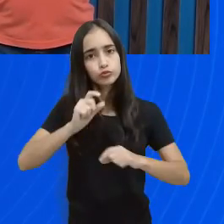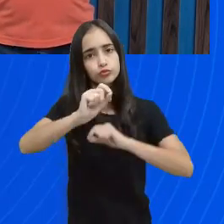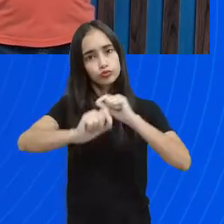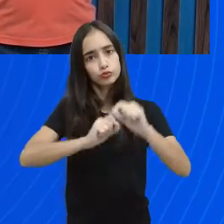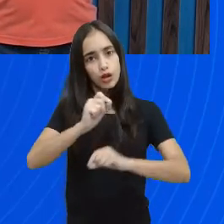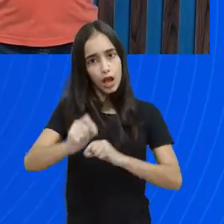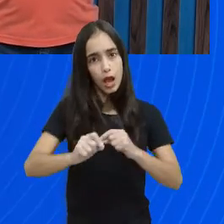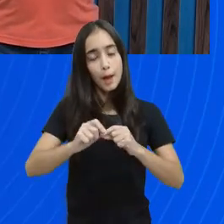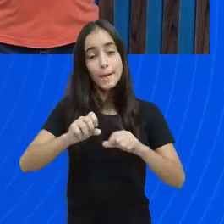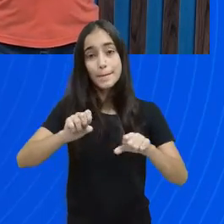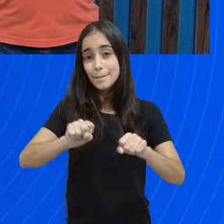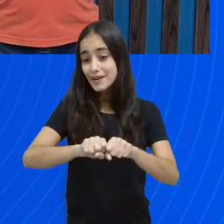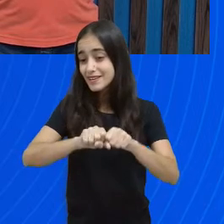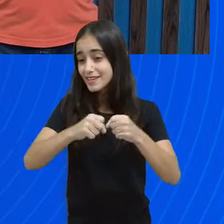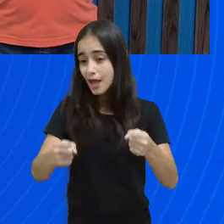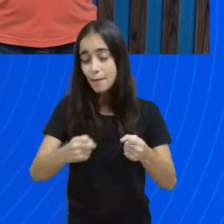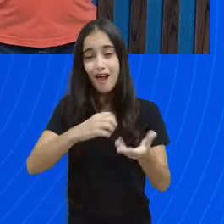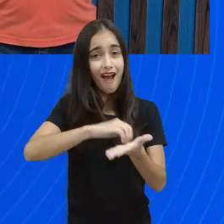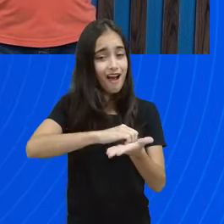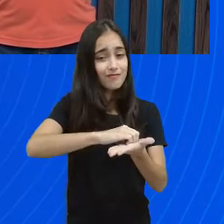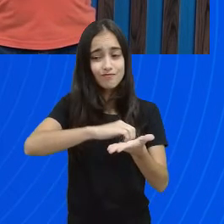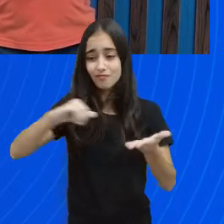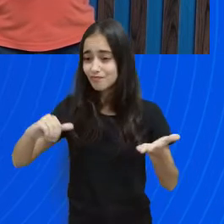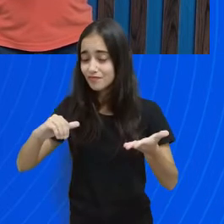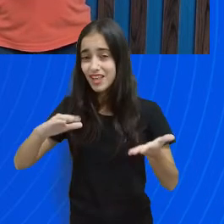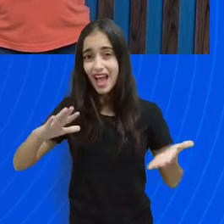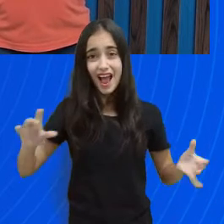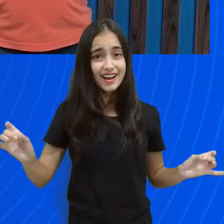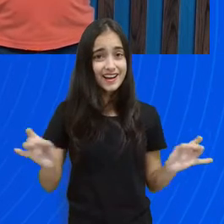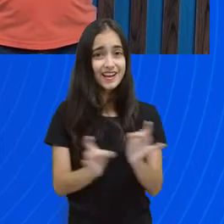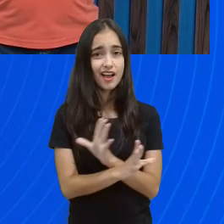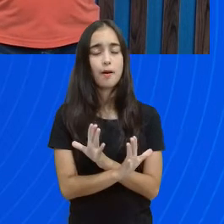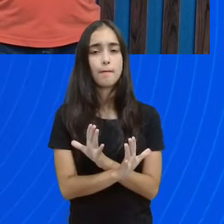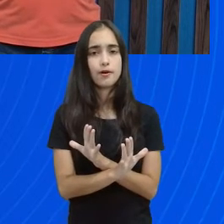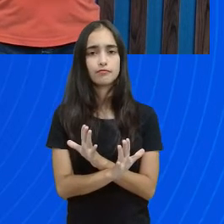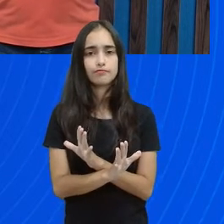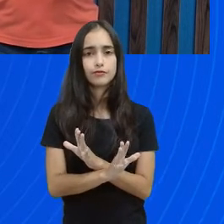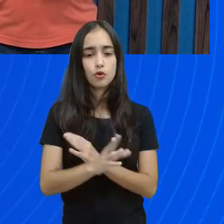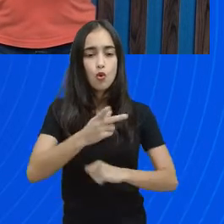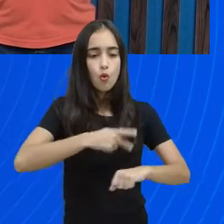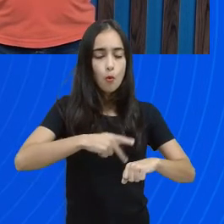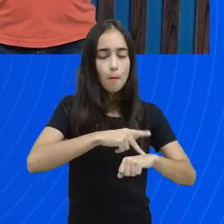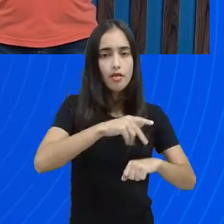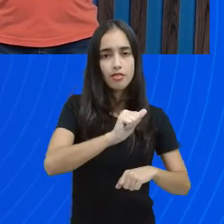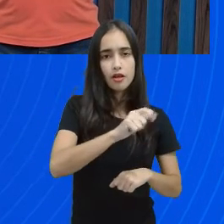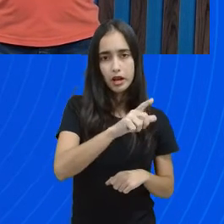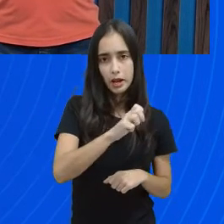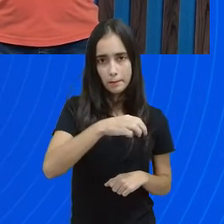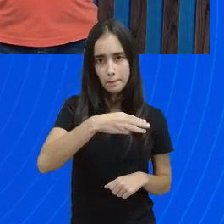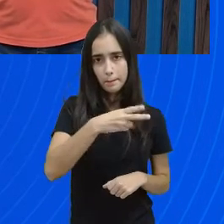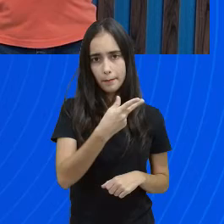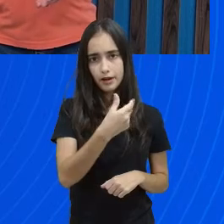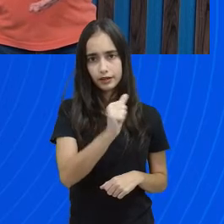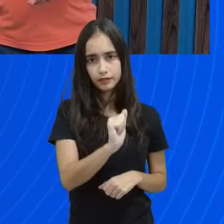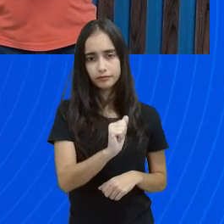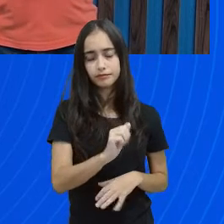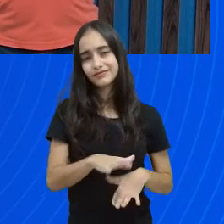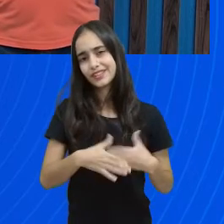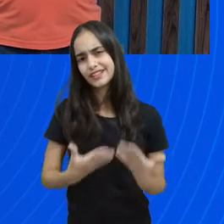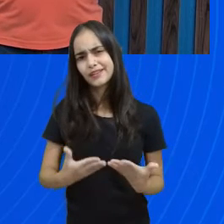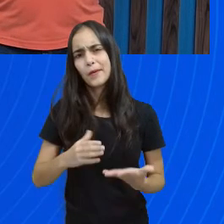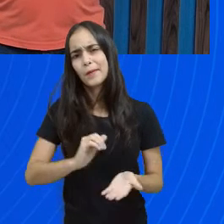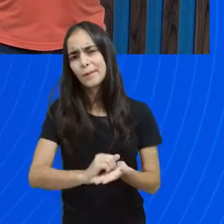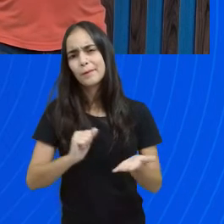a derrota da Alemanha. Né? Então, não à toa, né, eles terminam aí tomando